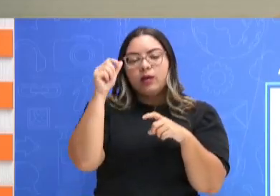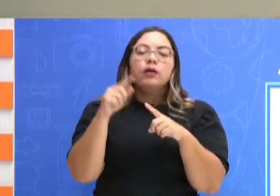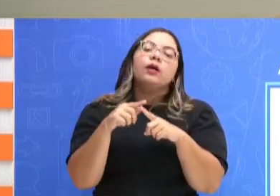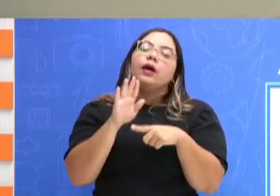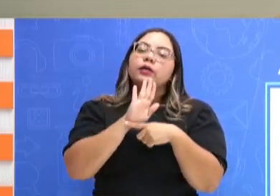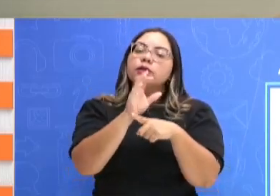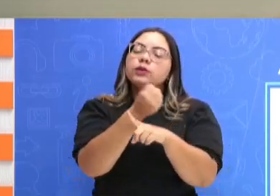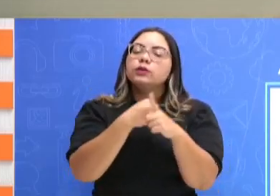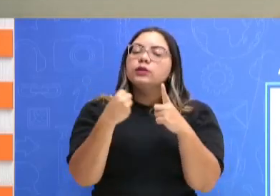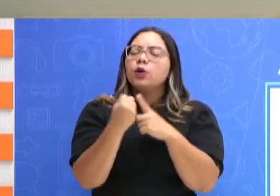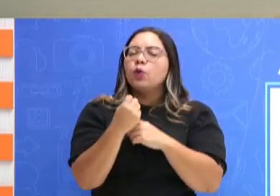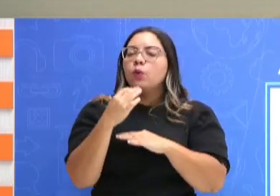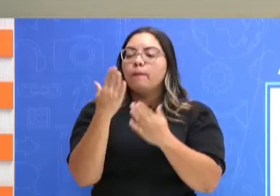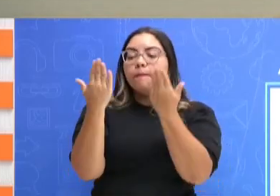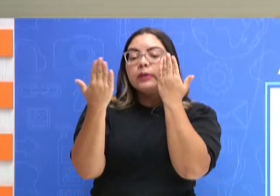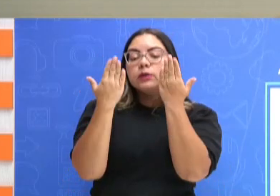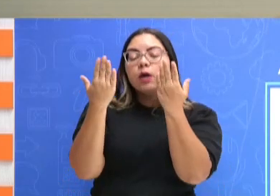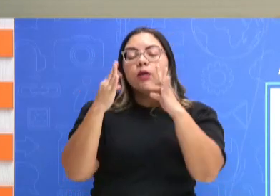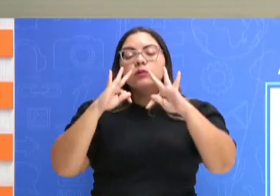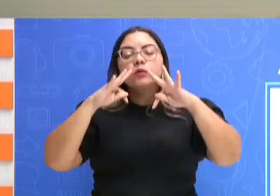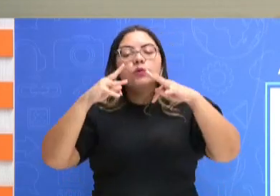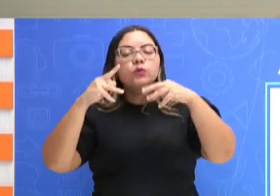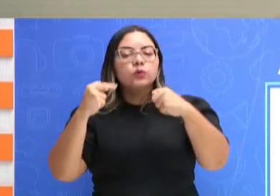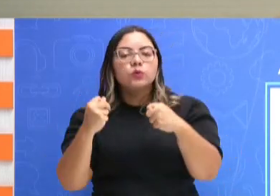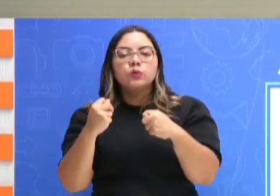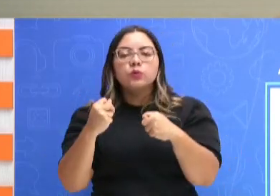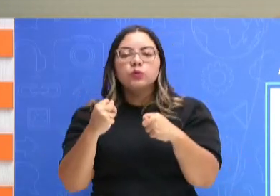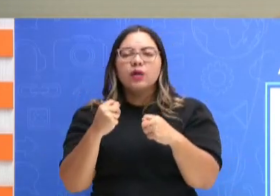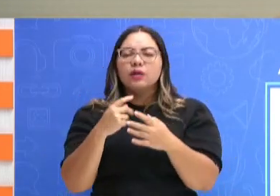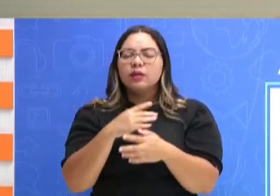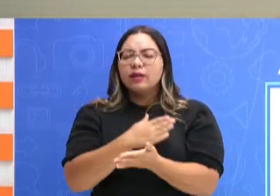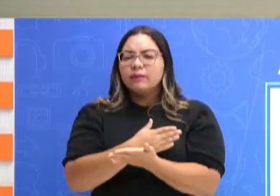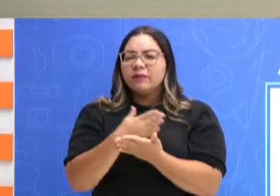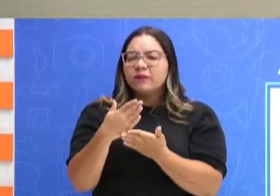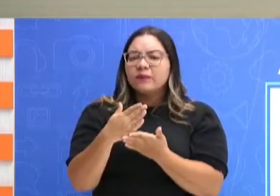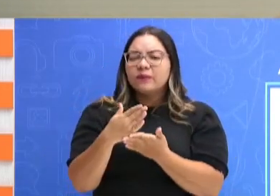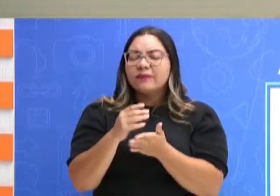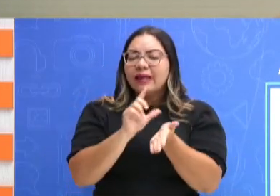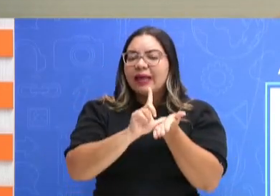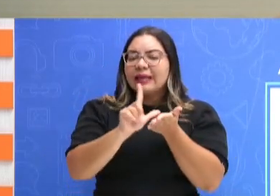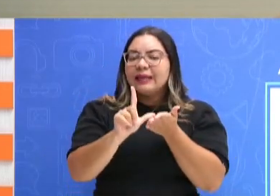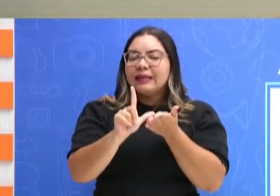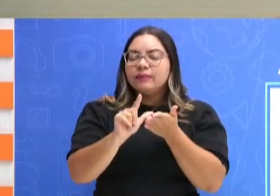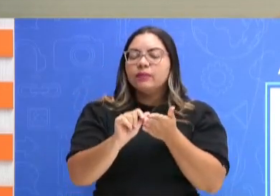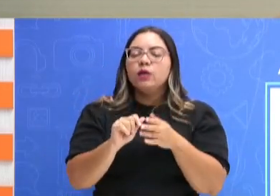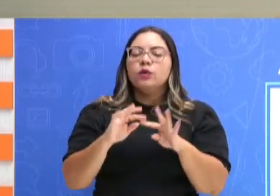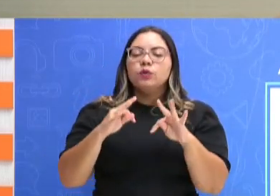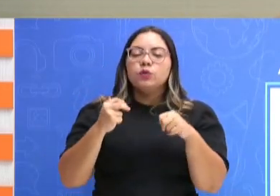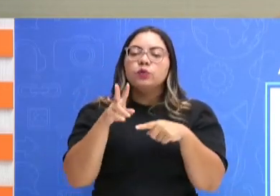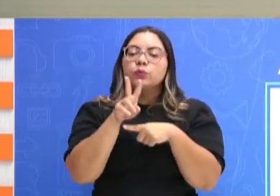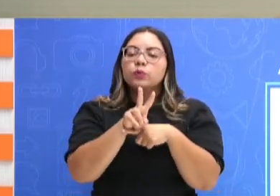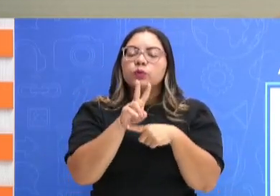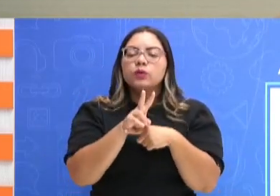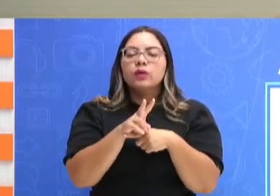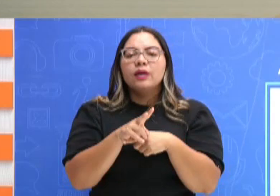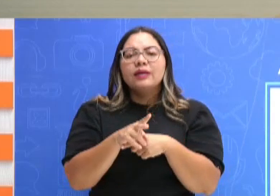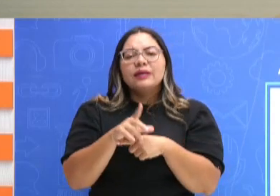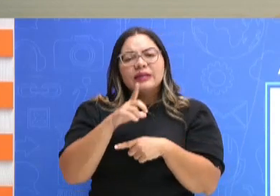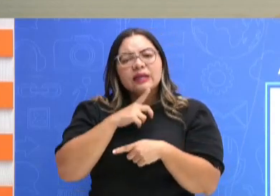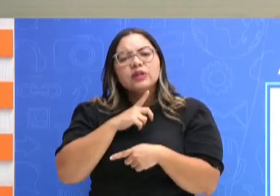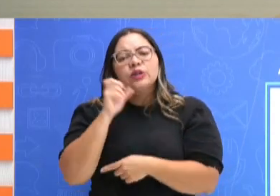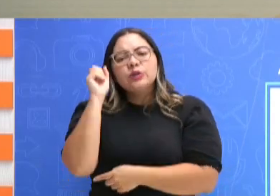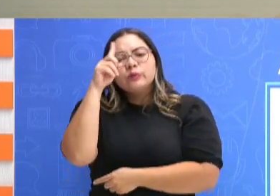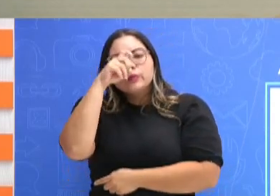sociais, psicólogos, todos os profissionais de saúde, desde o zelador ao vigia. Que nesse momento de pandemia, mesmo sabendo dos riscos